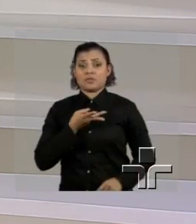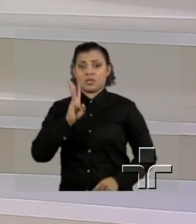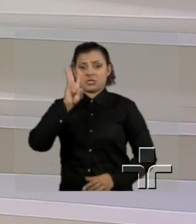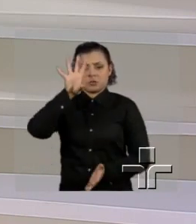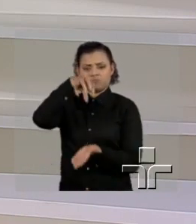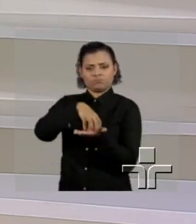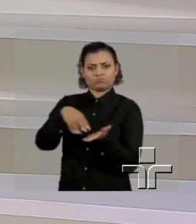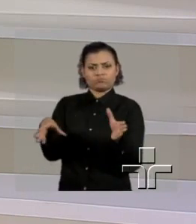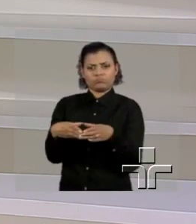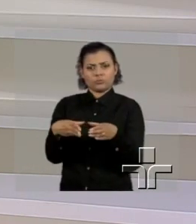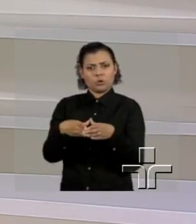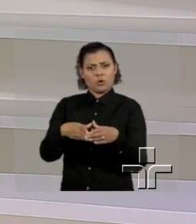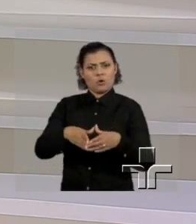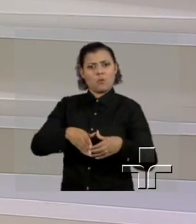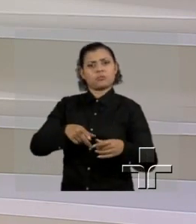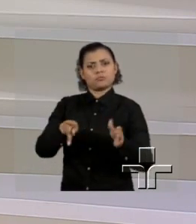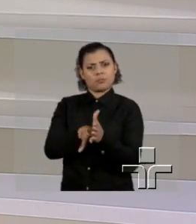vejo que